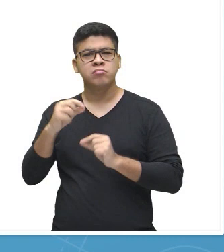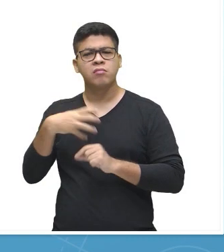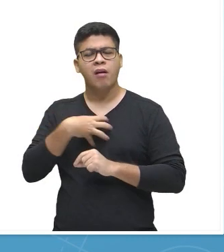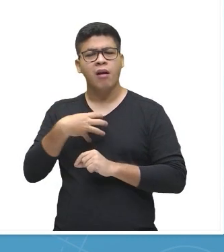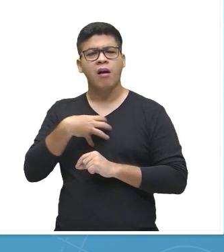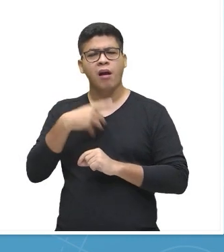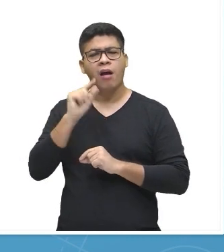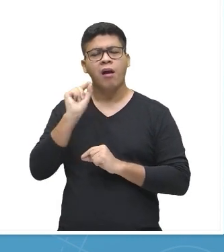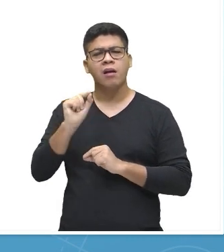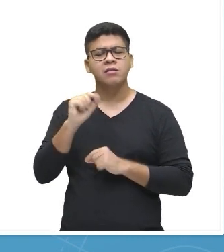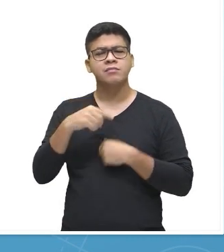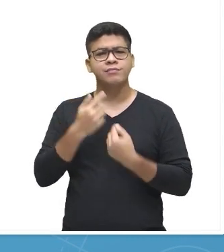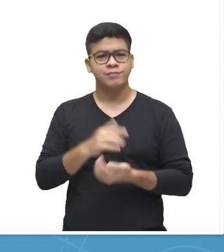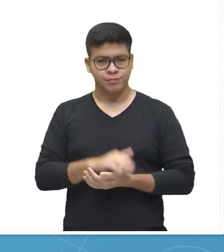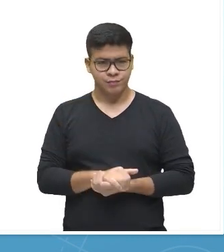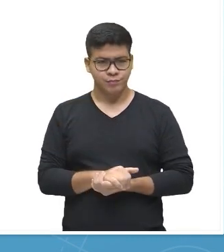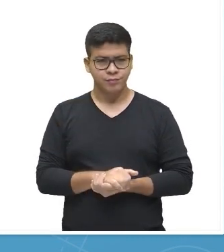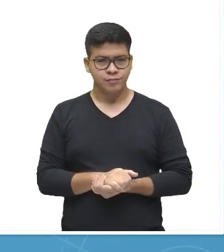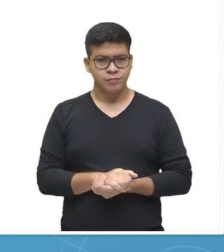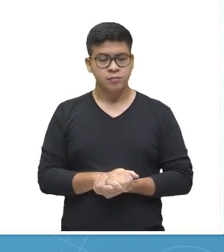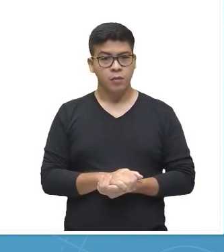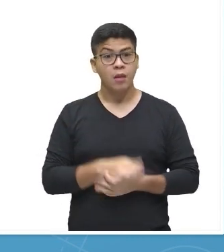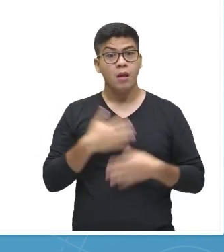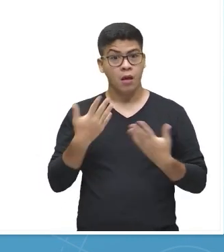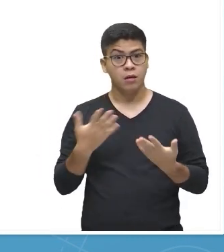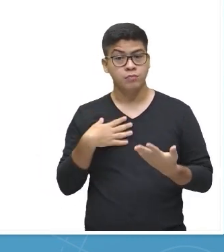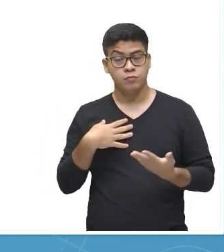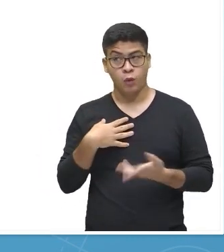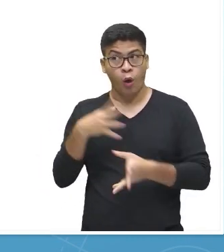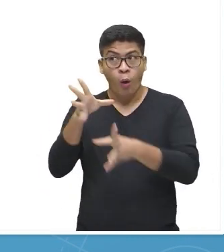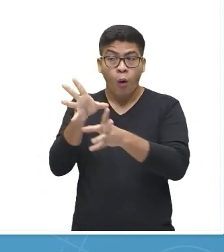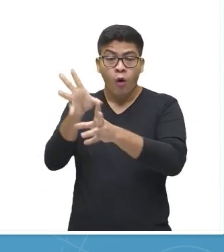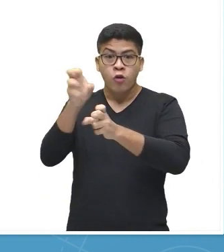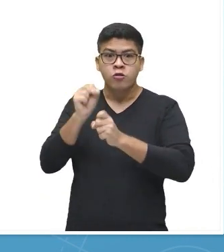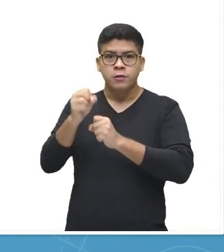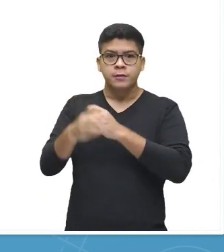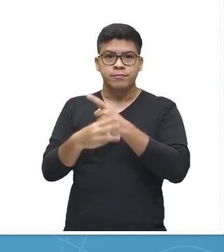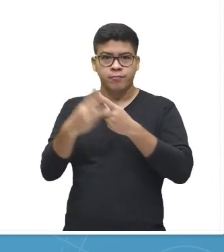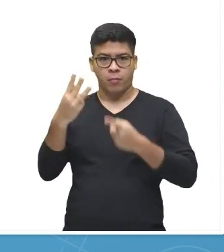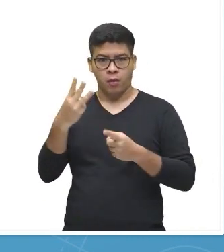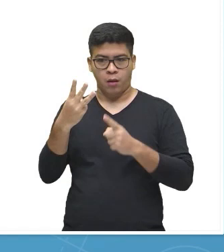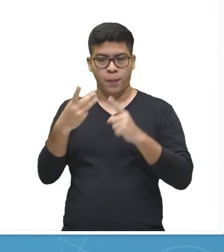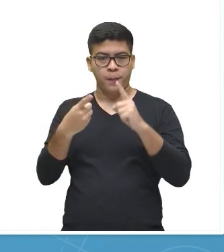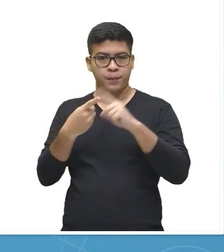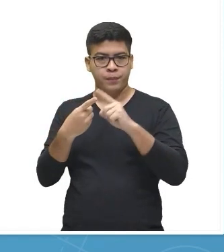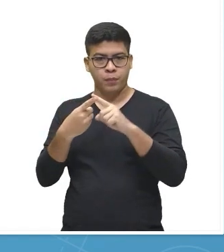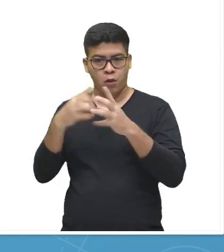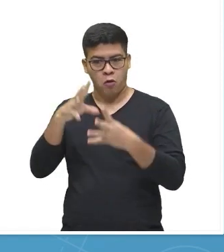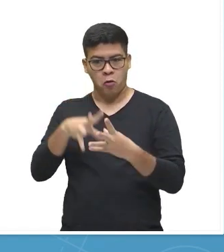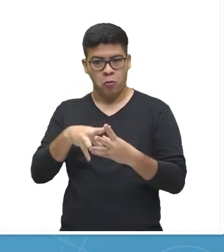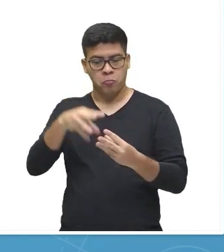temos. Lembram que ontem nós estudamos 3 conceitos: espiritualidade,